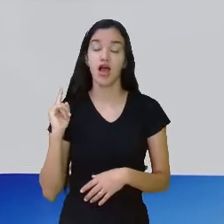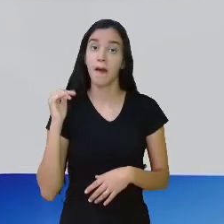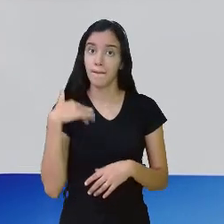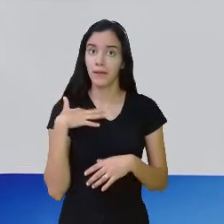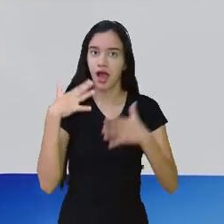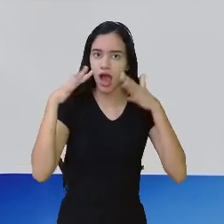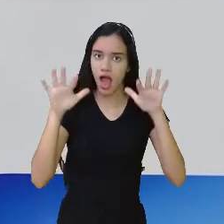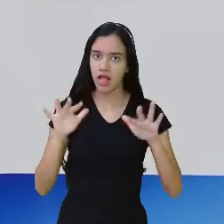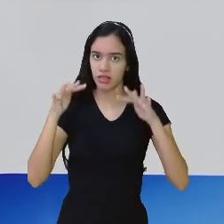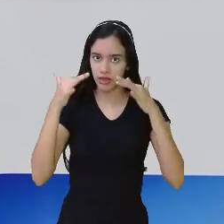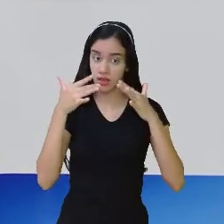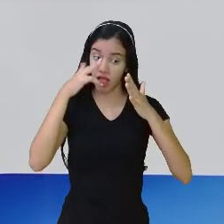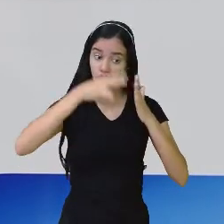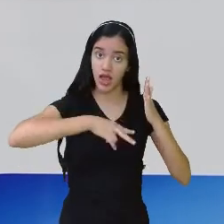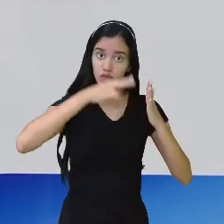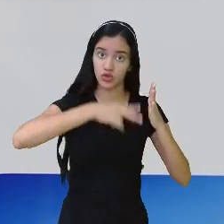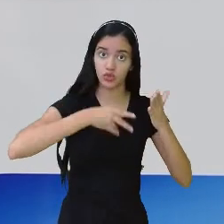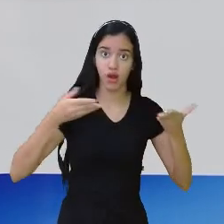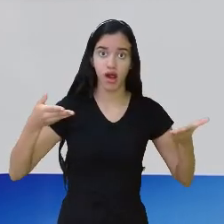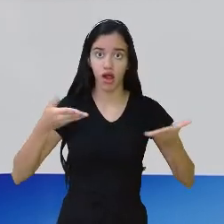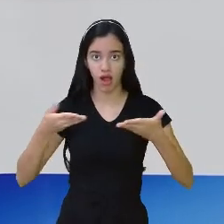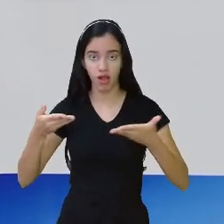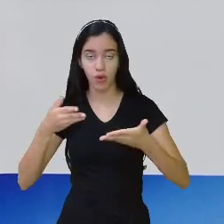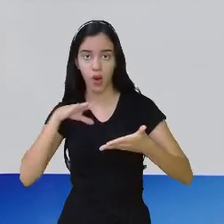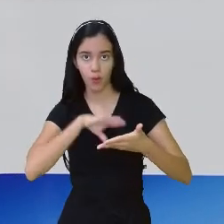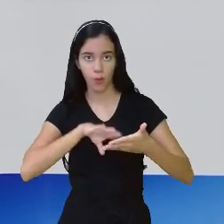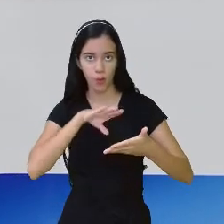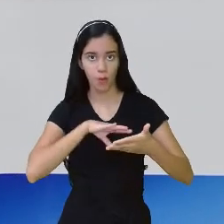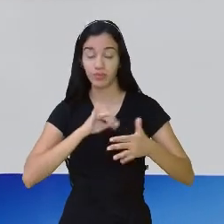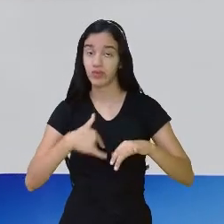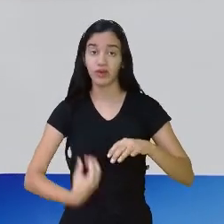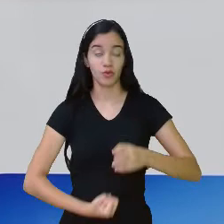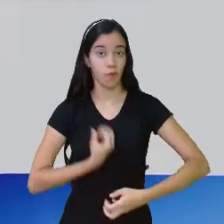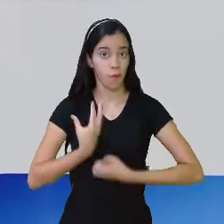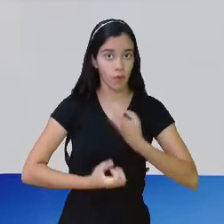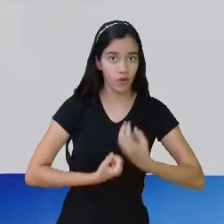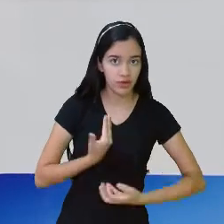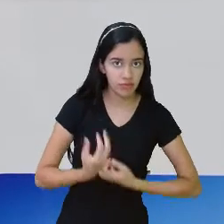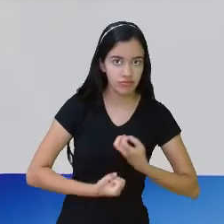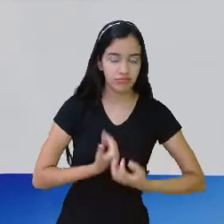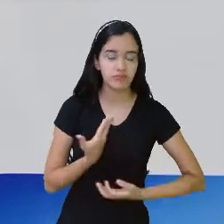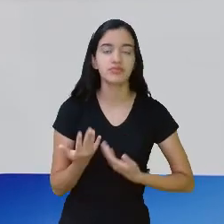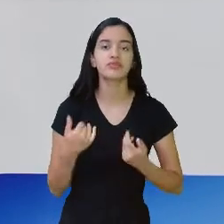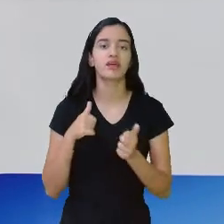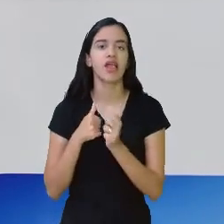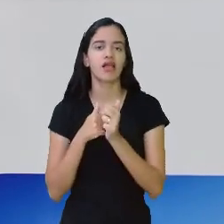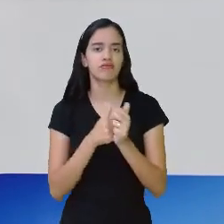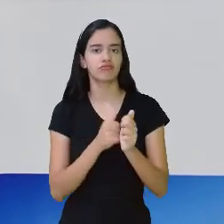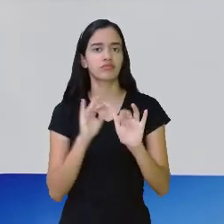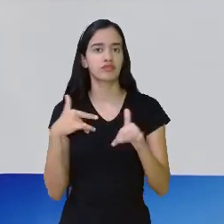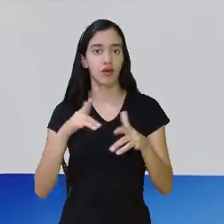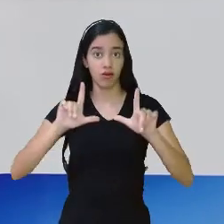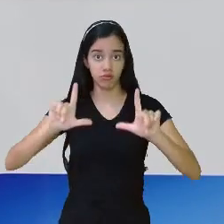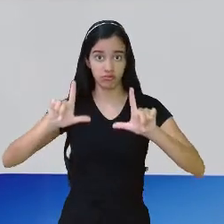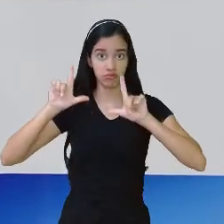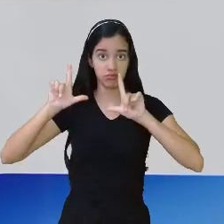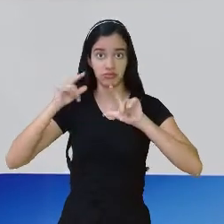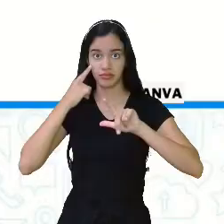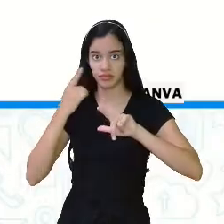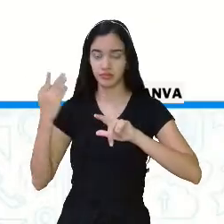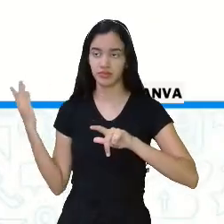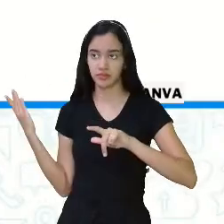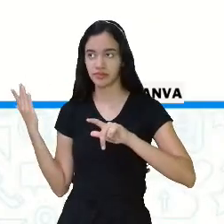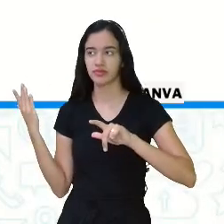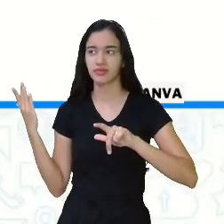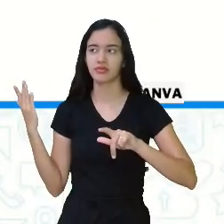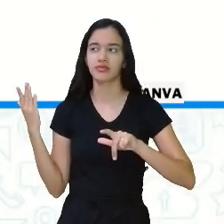gente vai fazer neste poema, tá certo? E acompanha comigo, acompanha aí na tela, tá?